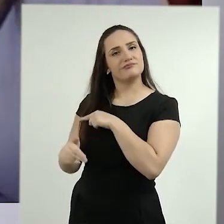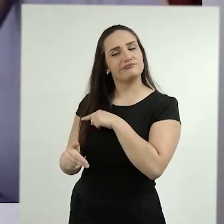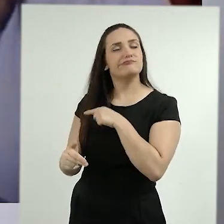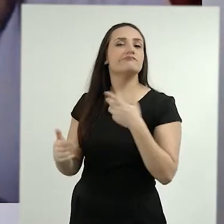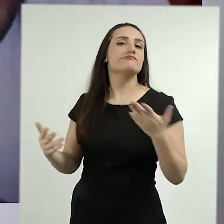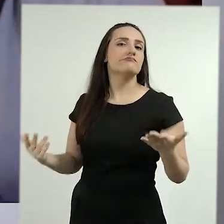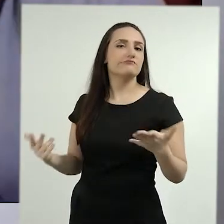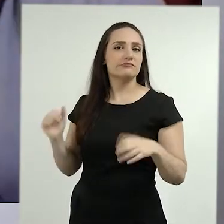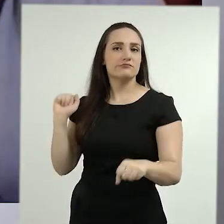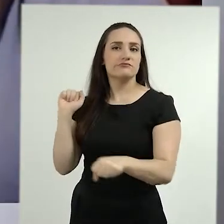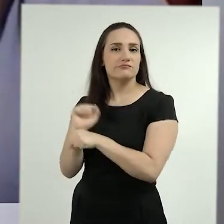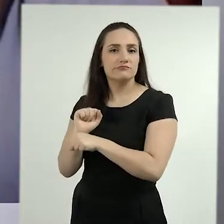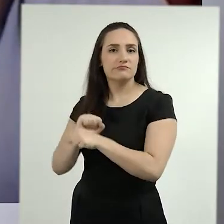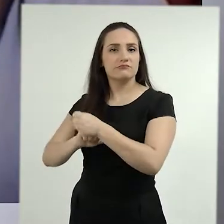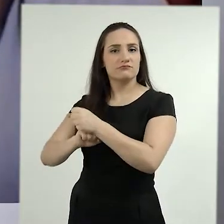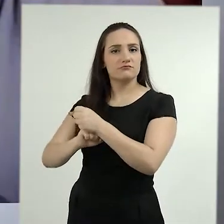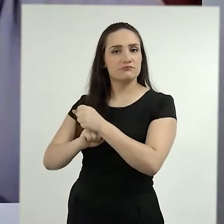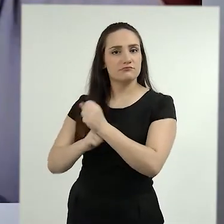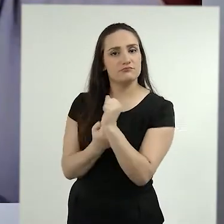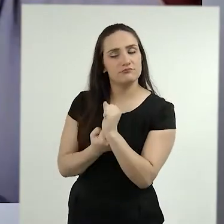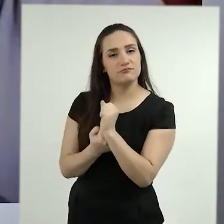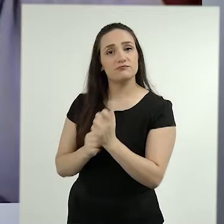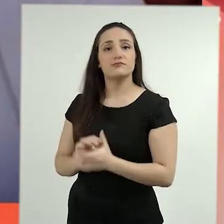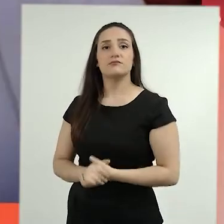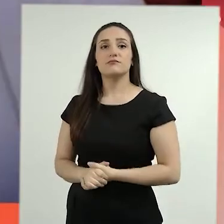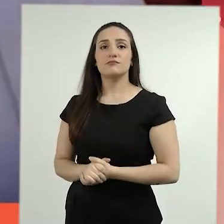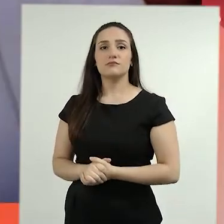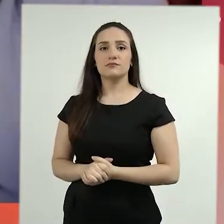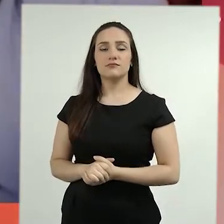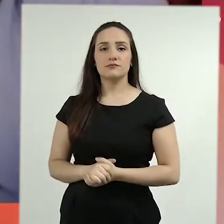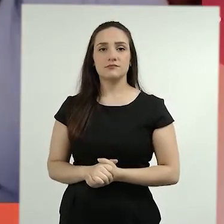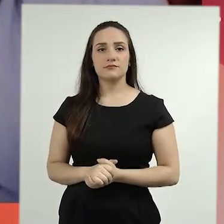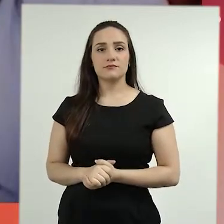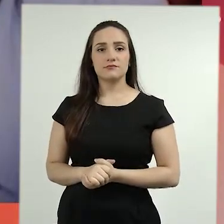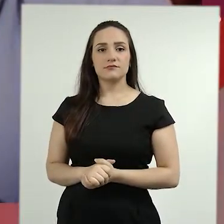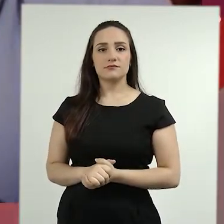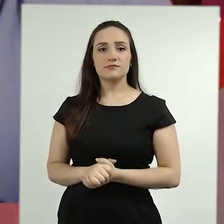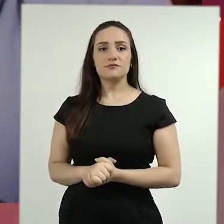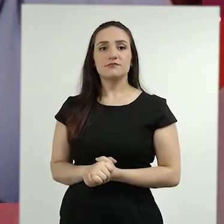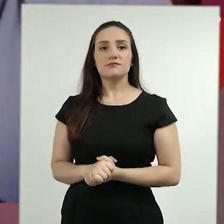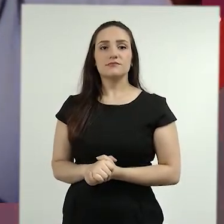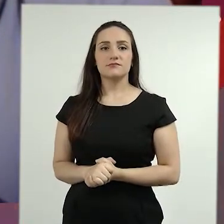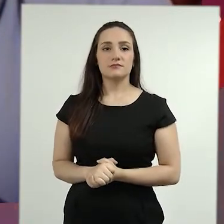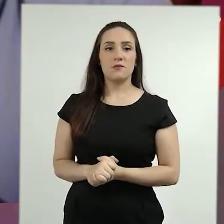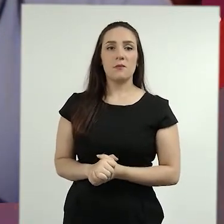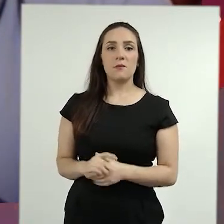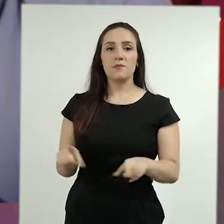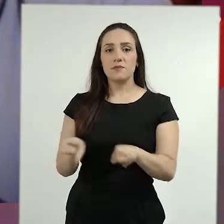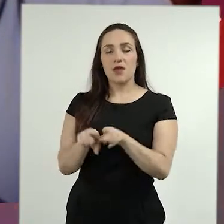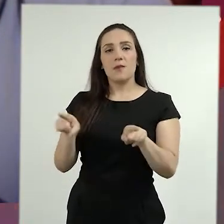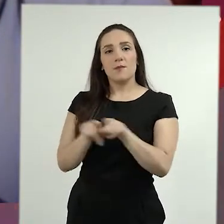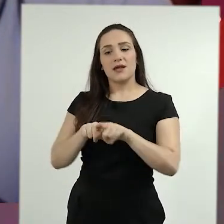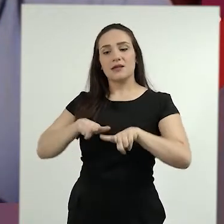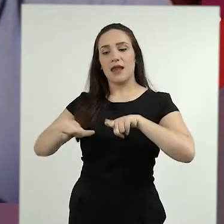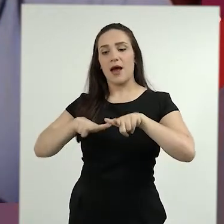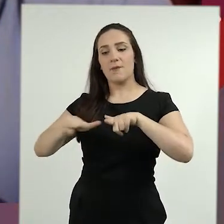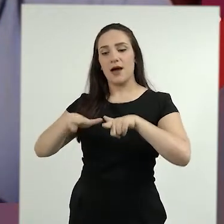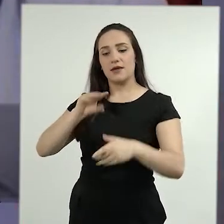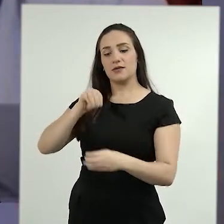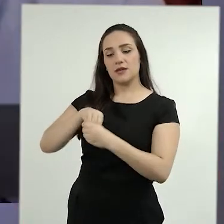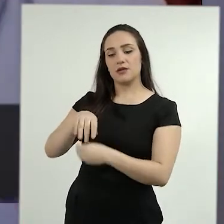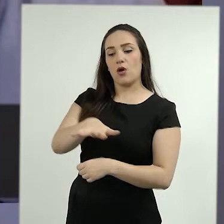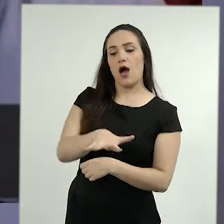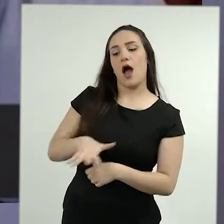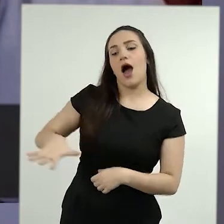né, estavam aí ou ainda estão em lockdown, né, muita gente não está indo para a universidade, os nossos trabalhos de campo tiveram que